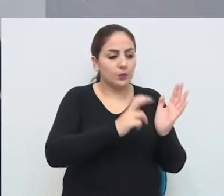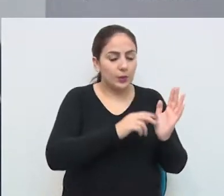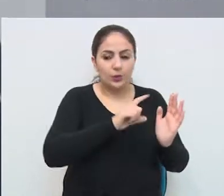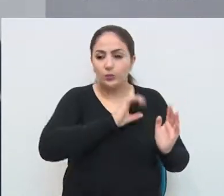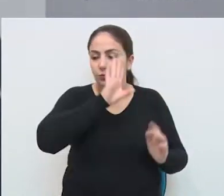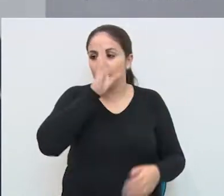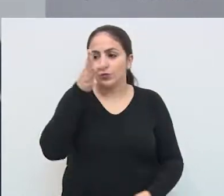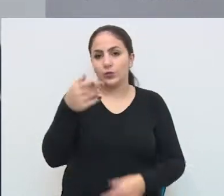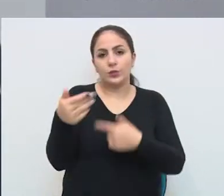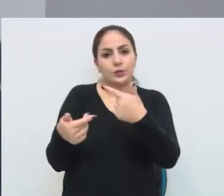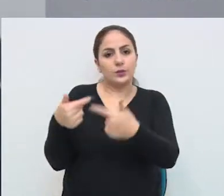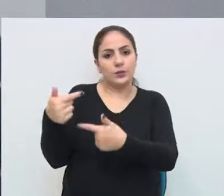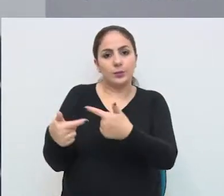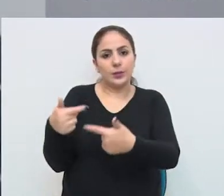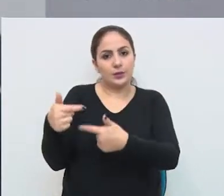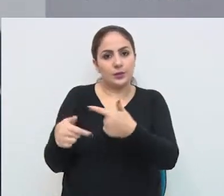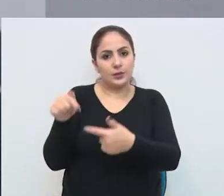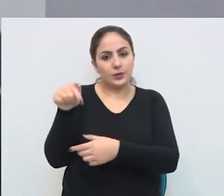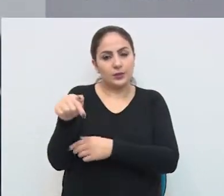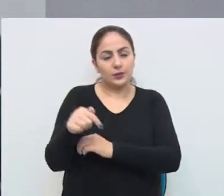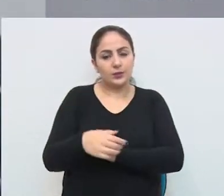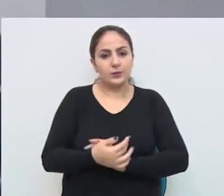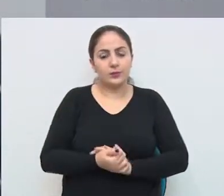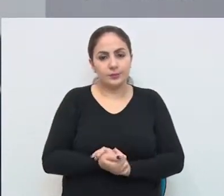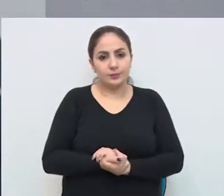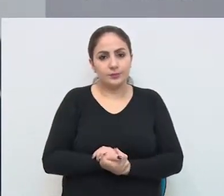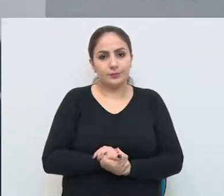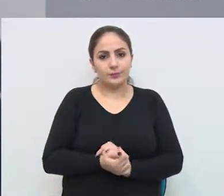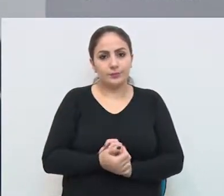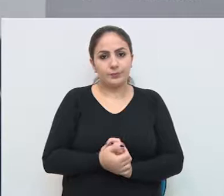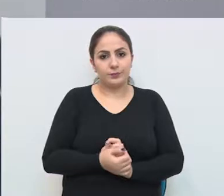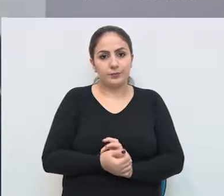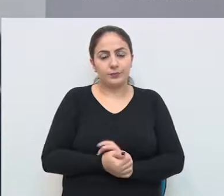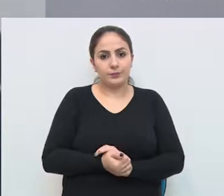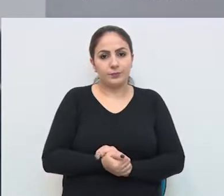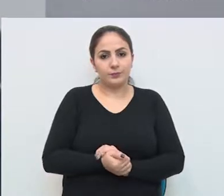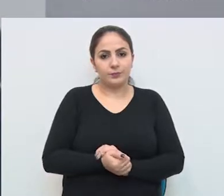do banco e vir direto para o trabalho.